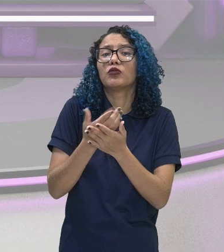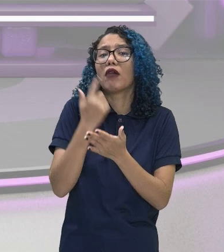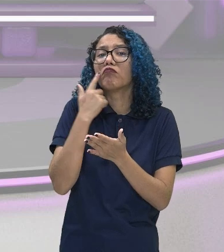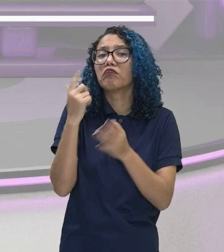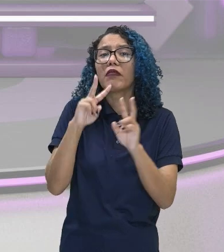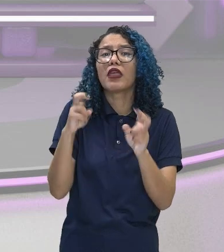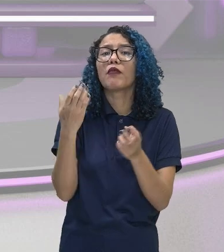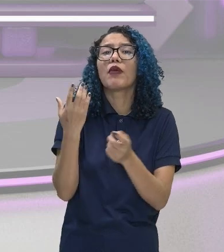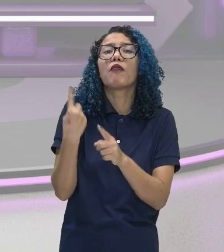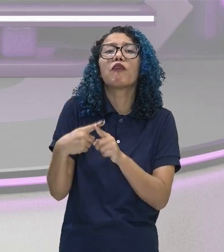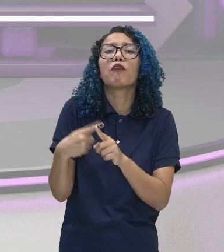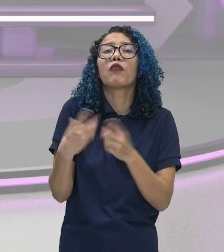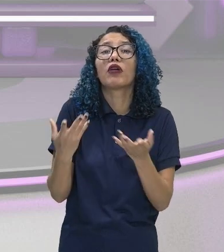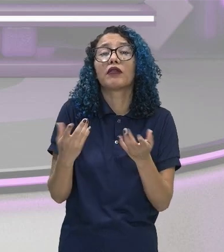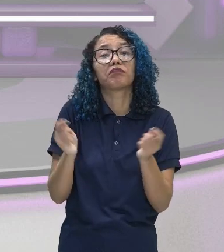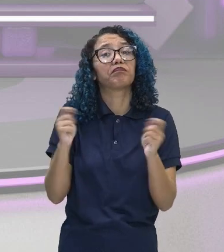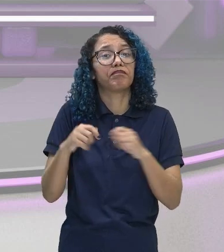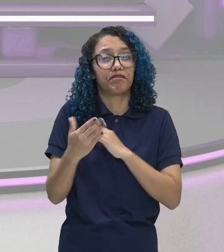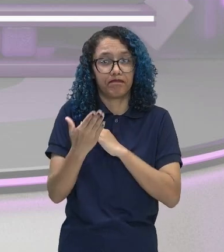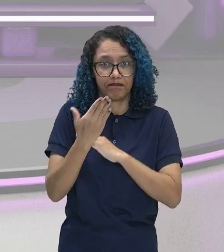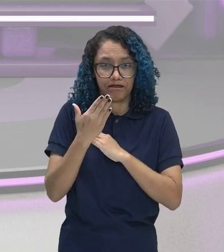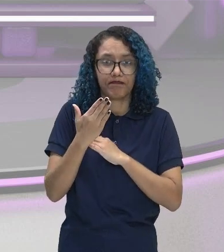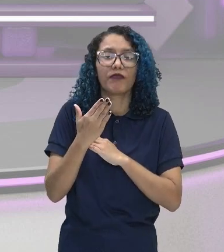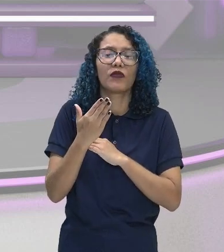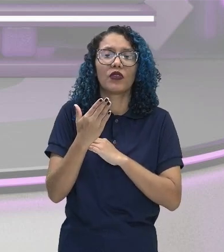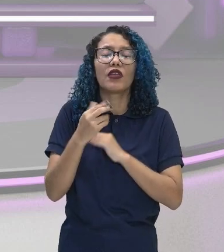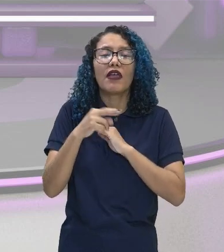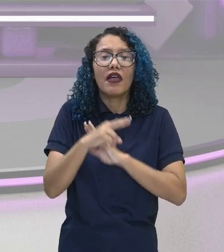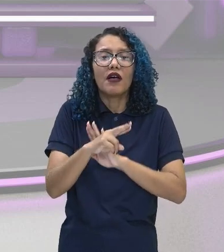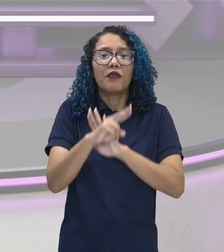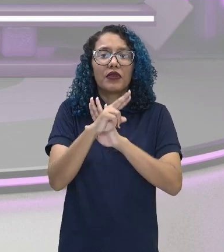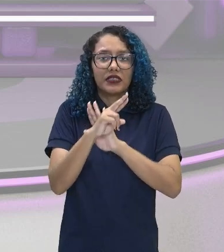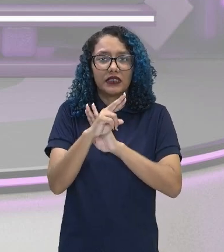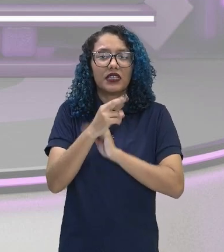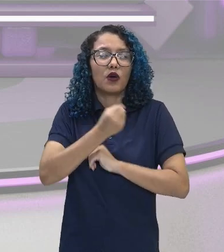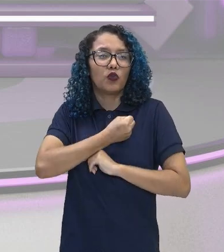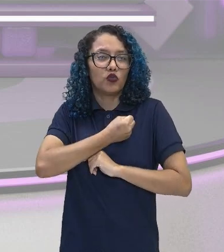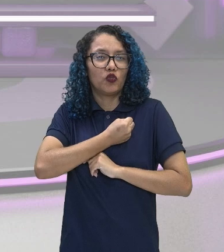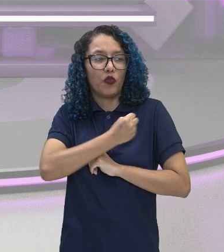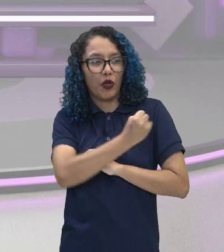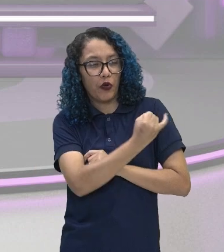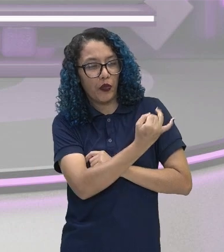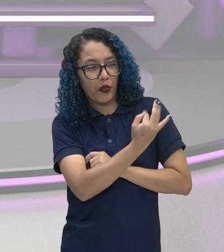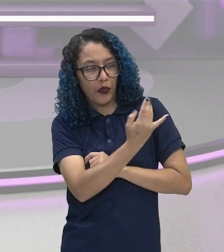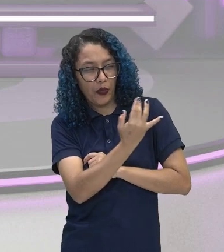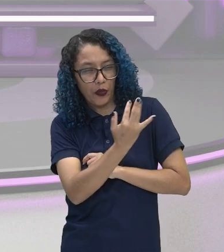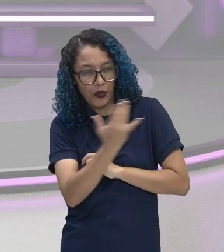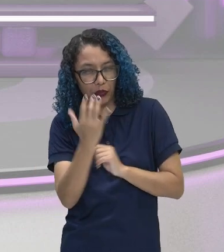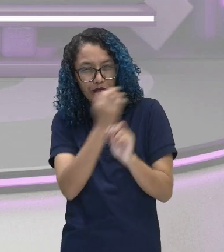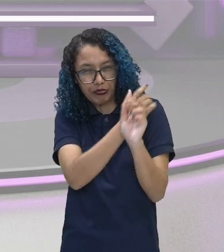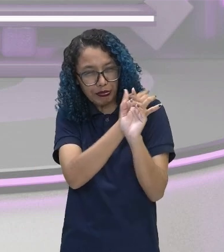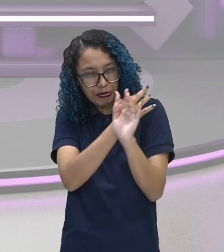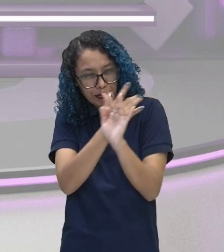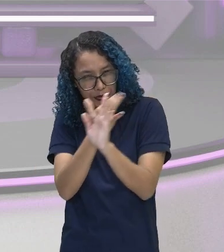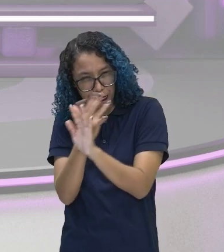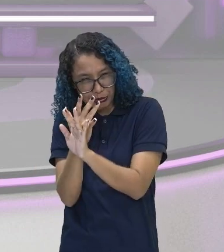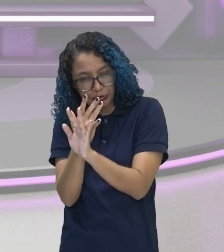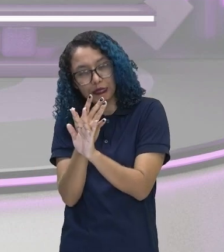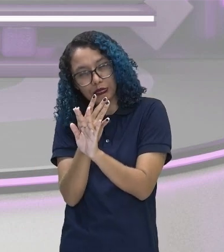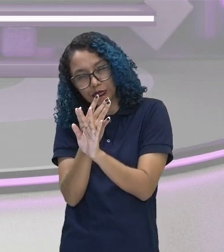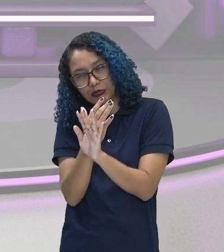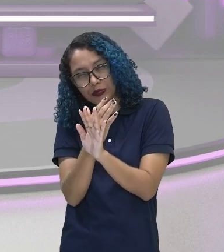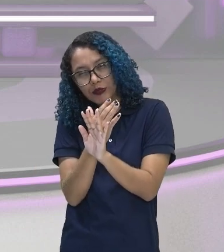estudar porque ela vai nos ajudar a representarmos esses números ditos muito grandes, né? E também